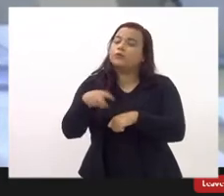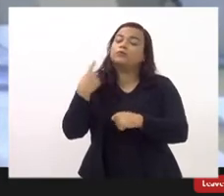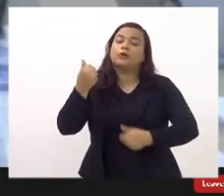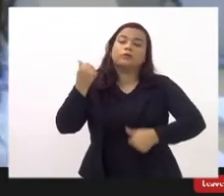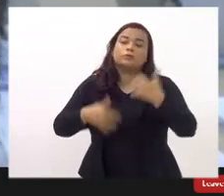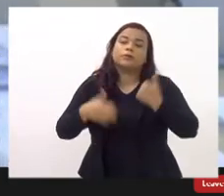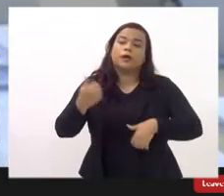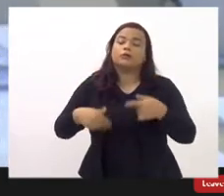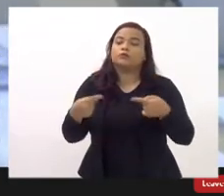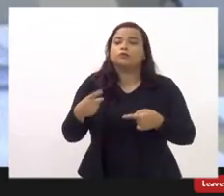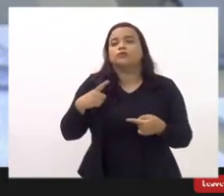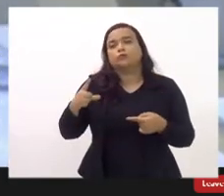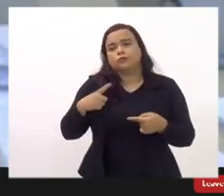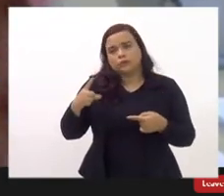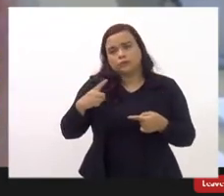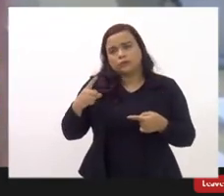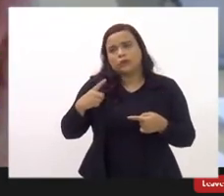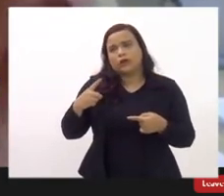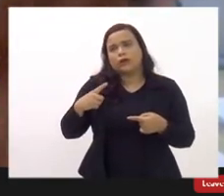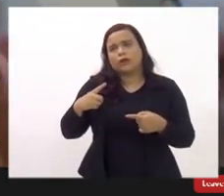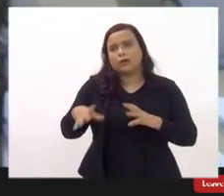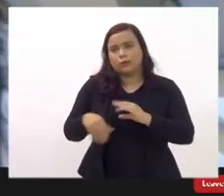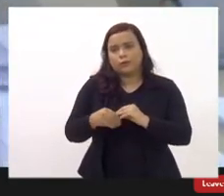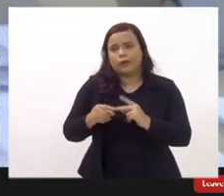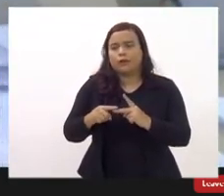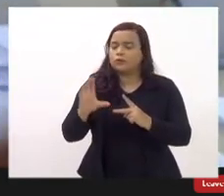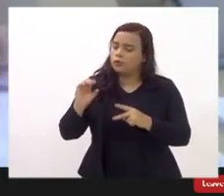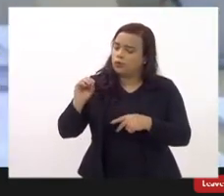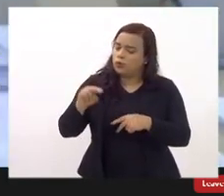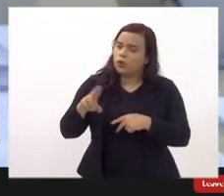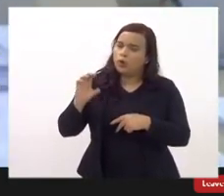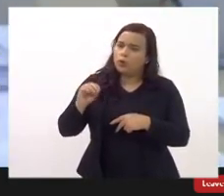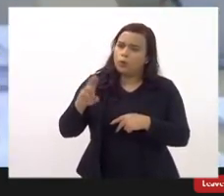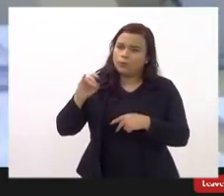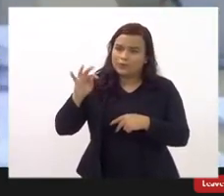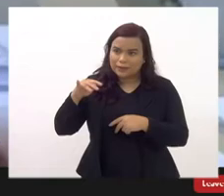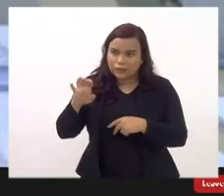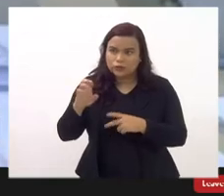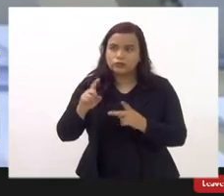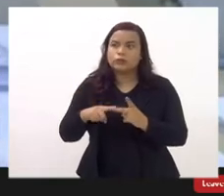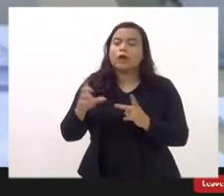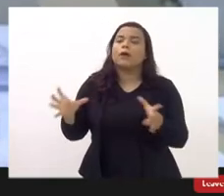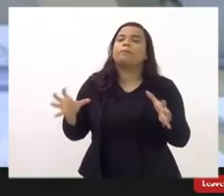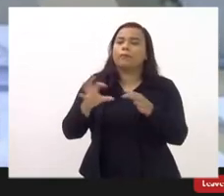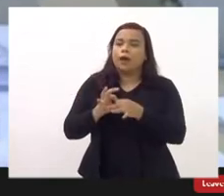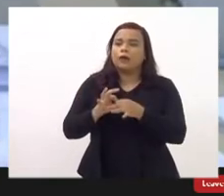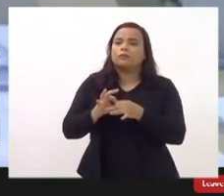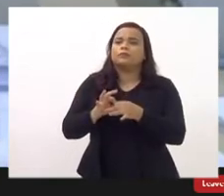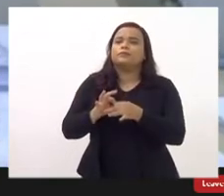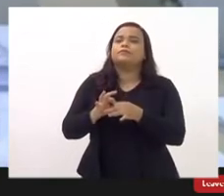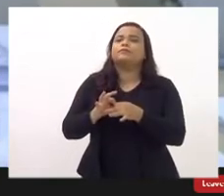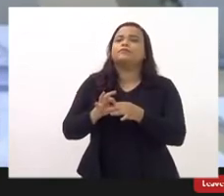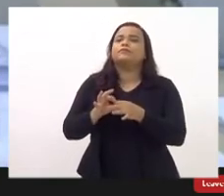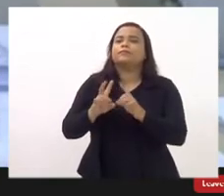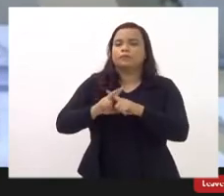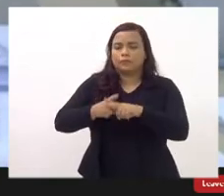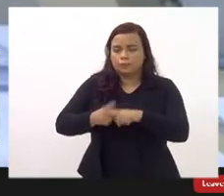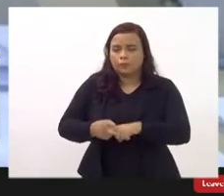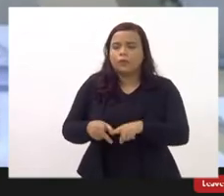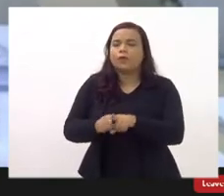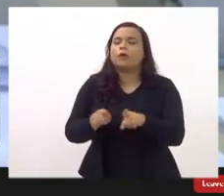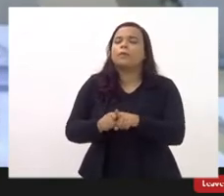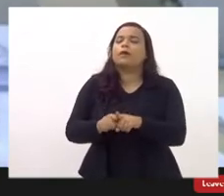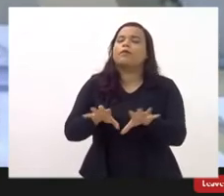discutindo subsequentes, mas a gente está incluindo concomitantes, a manutenção do integrado, e a gente também está discutindo formação inicial